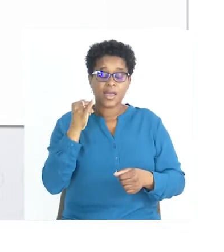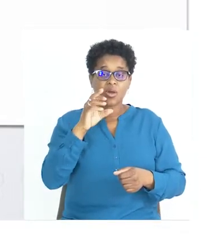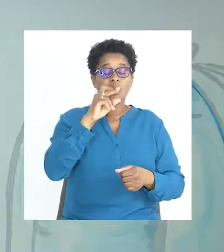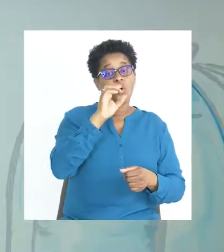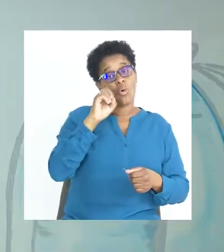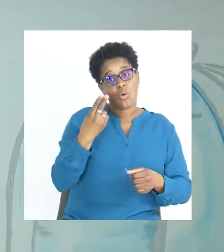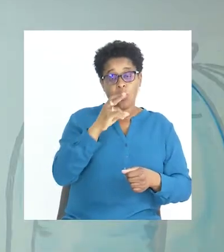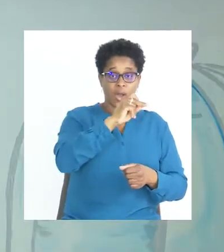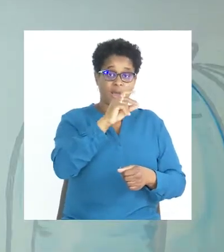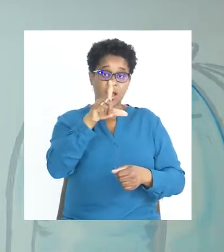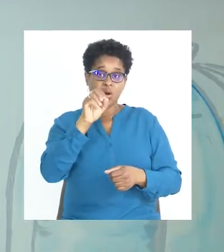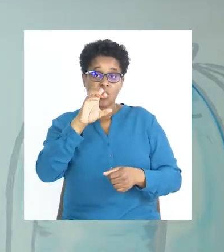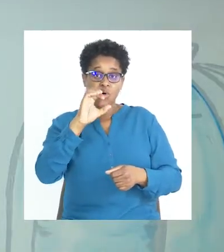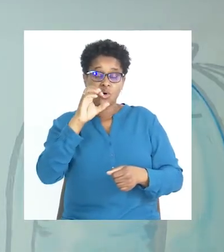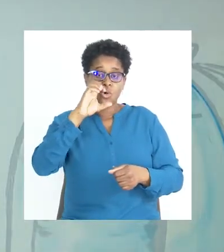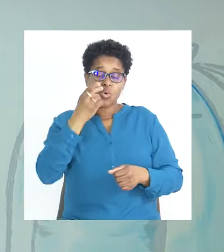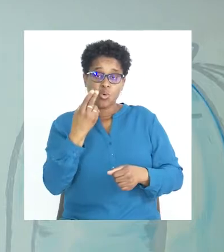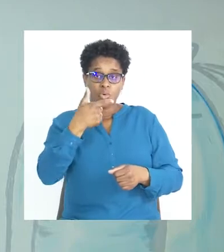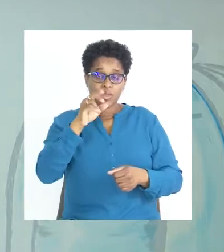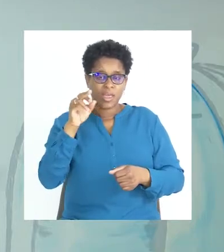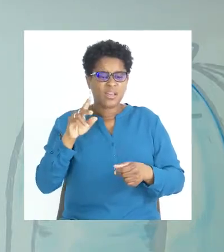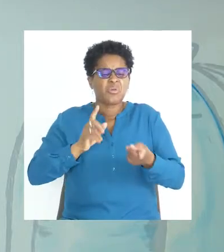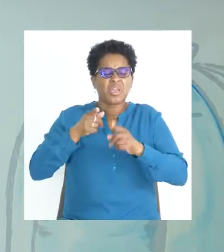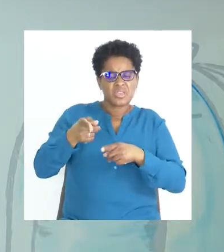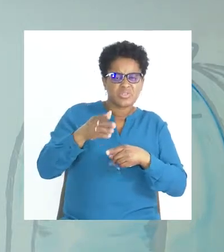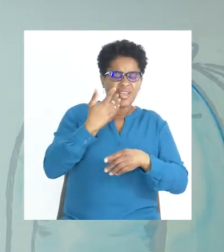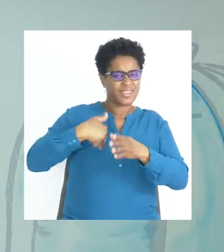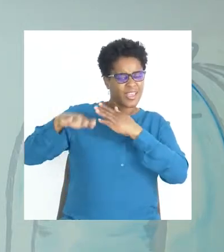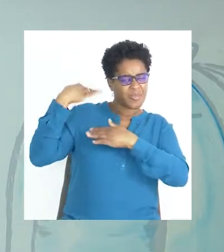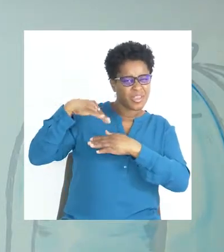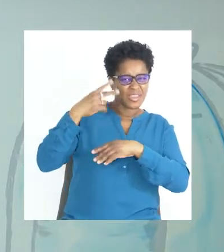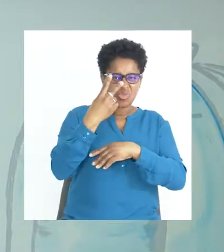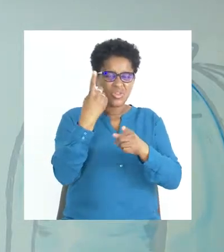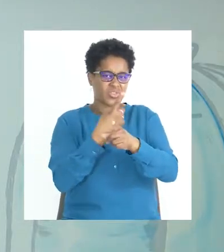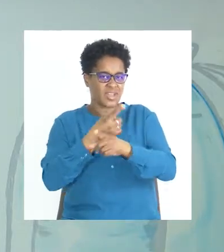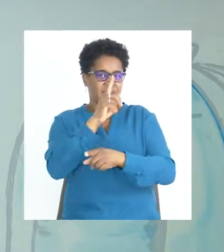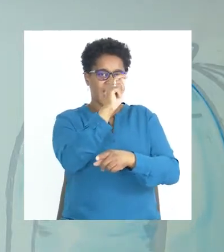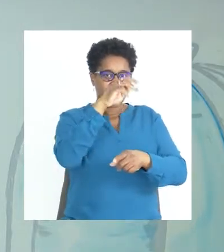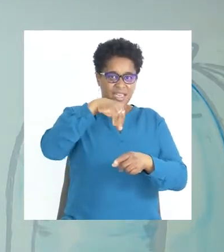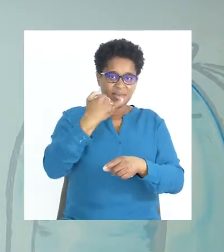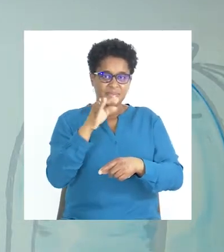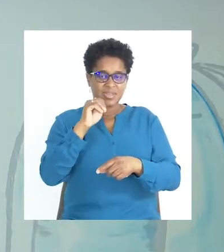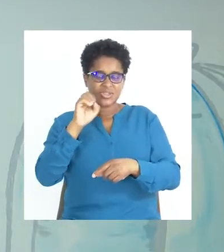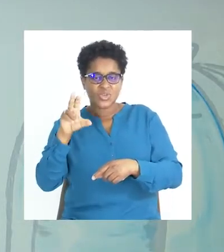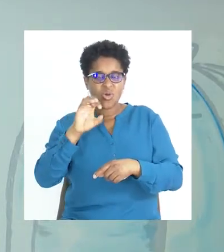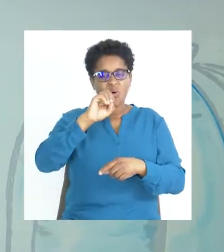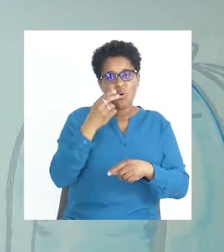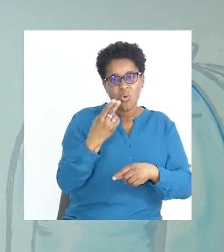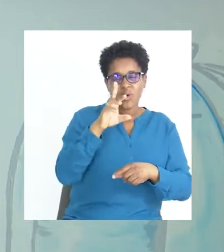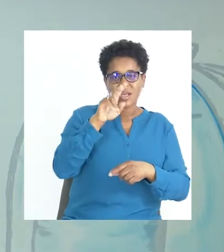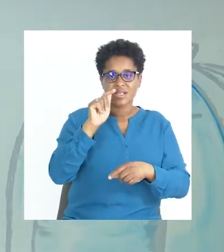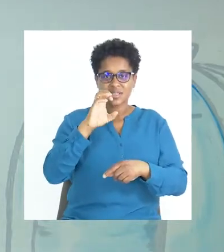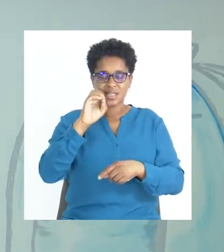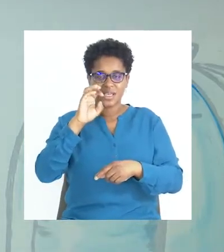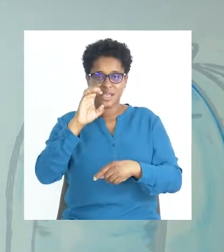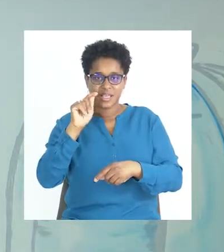isto? Anteriormente, tu identificavas as pessoas como emissor e receptor. Assim? Emissora ou receptora. O que vais fazer agora?